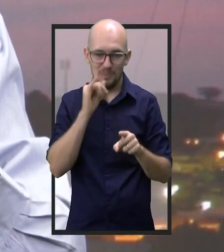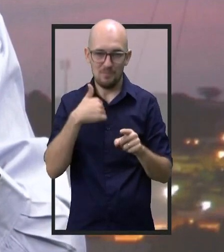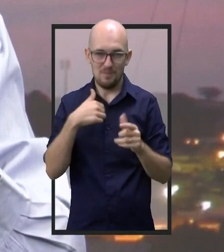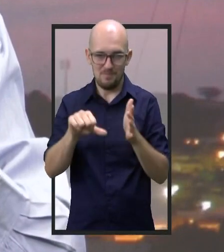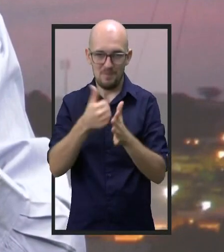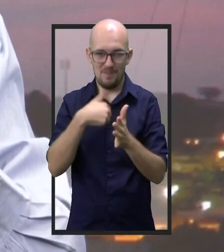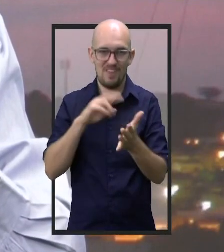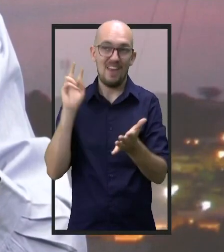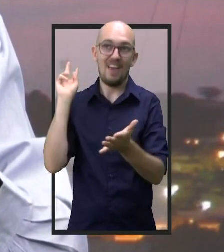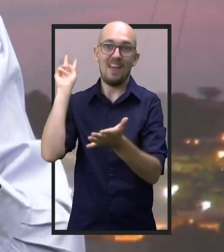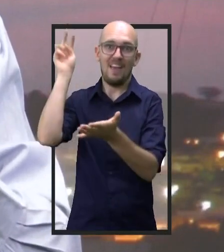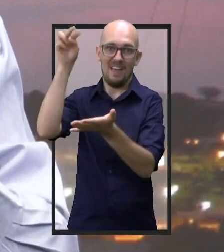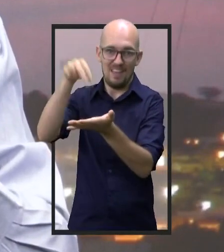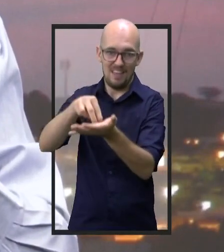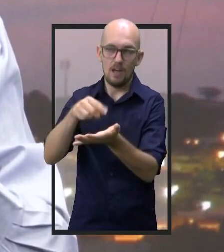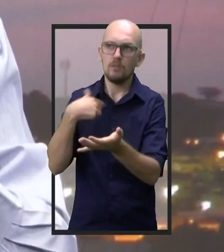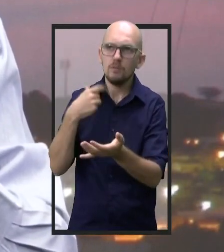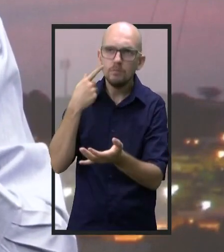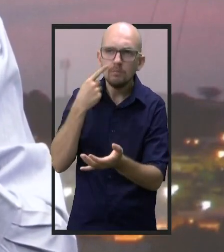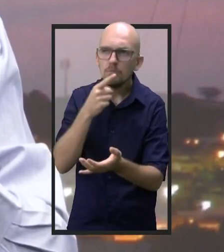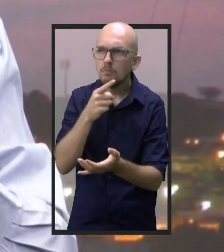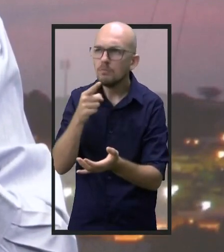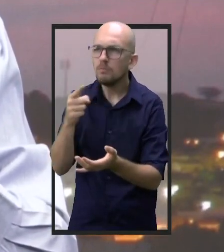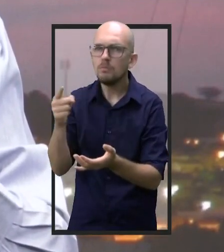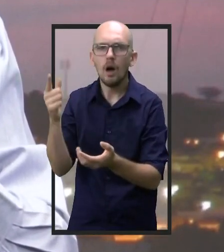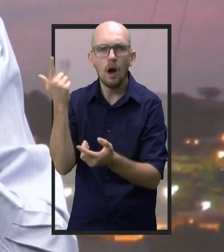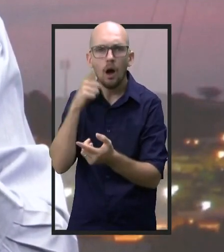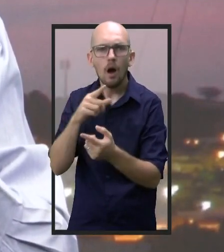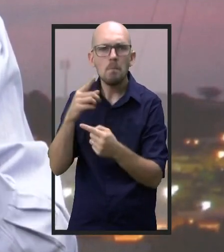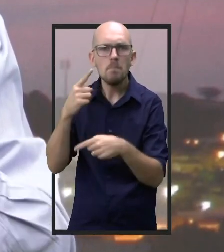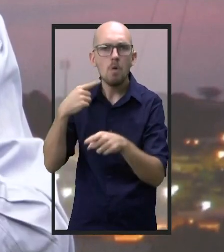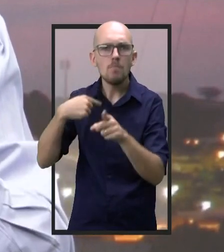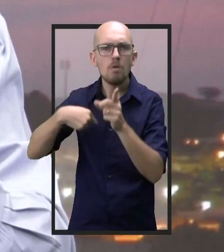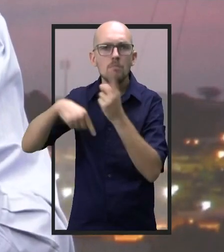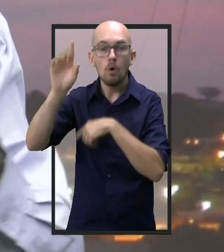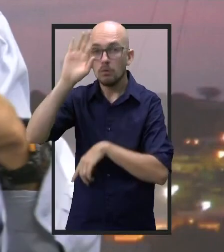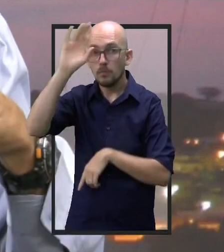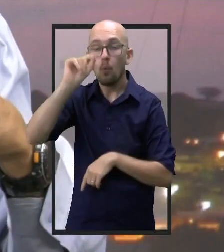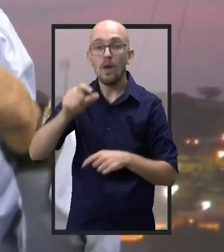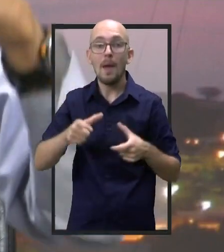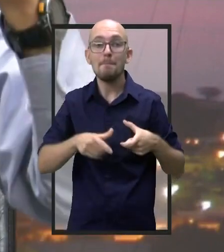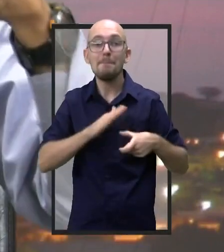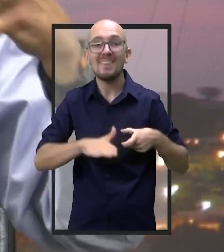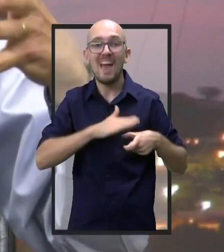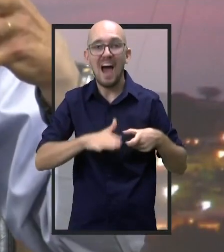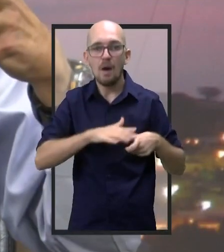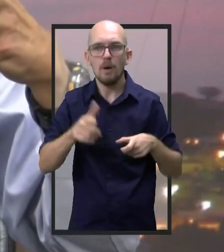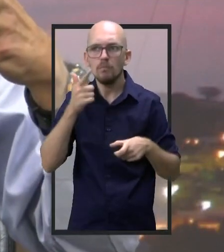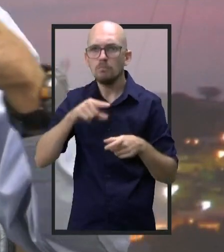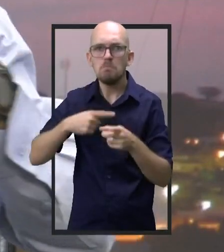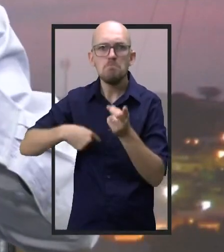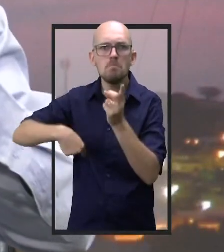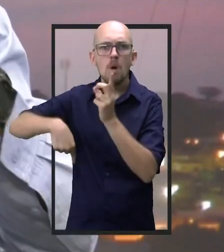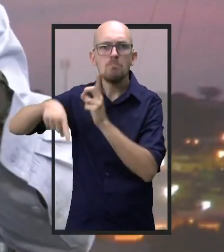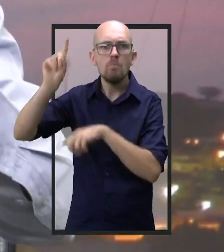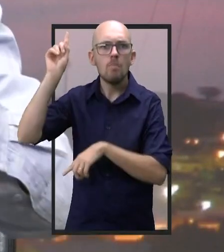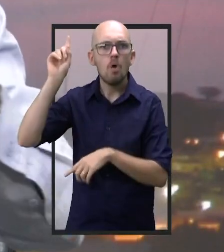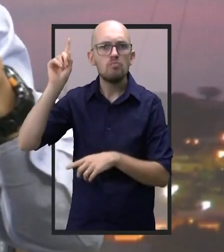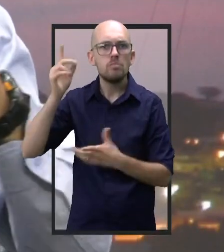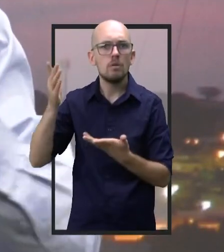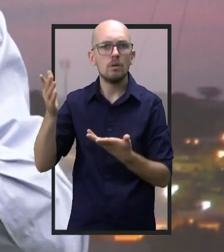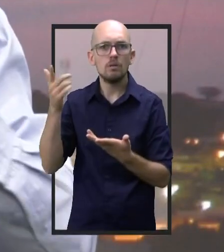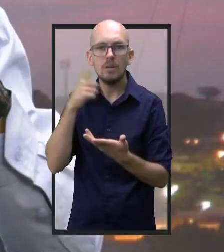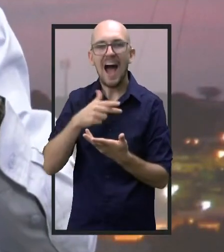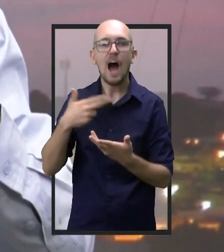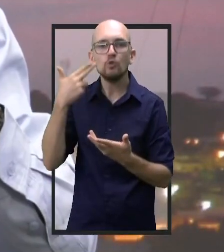ganho de competição que houve na beterraba, tanto em nível de produção vegetal como em concentração